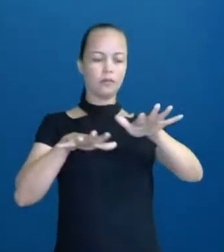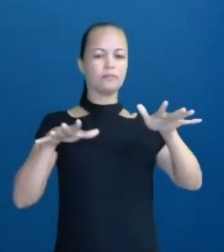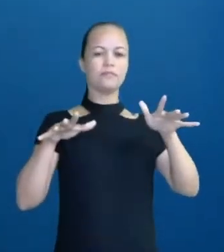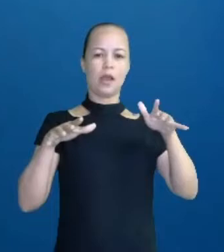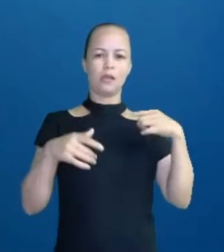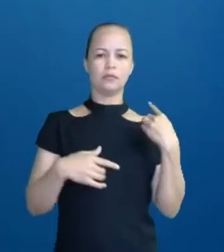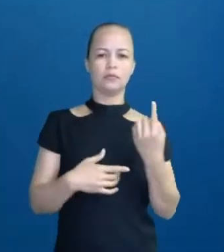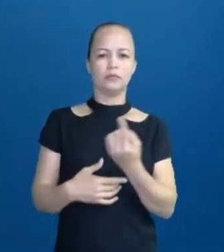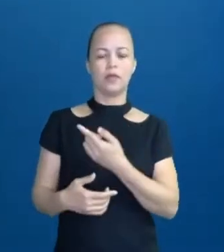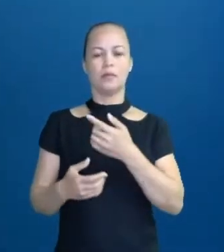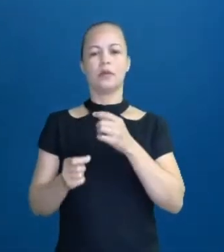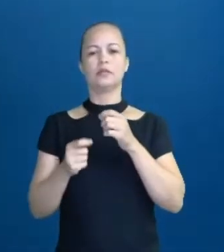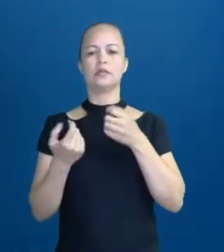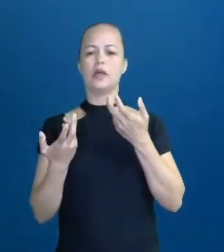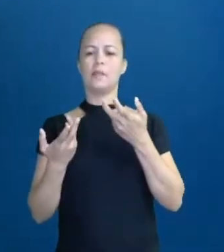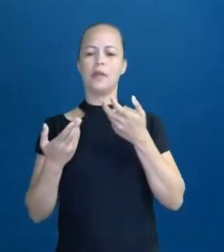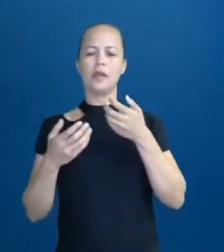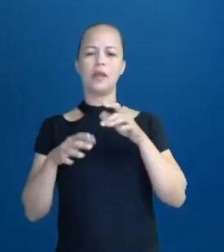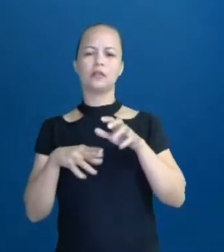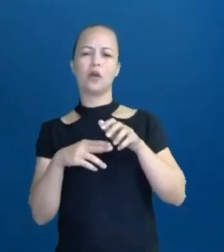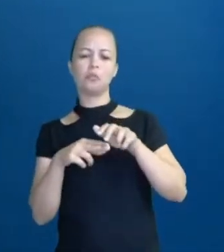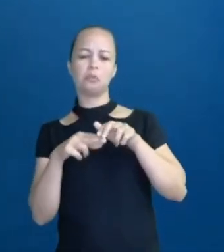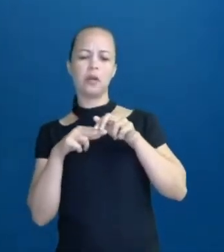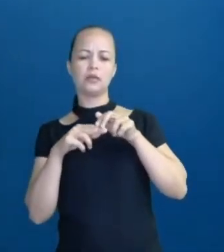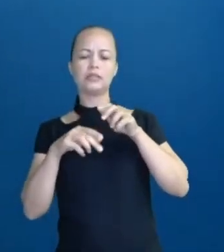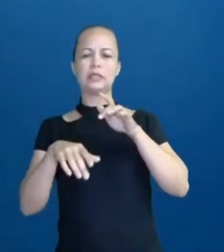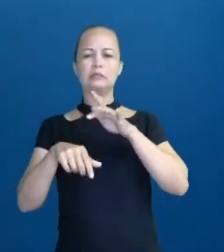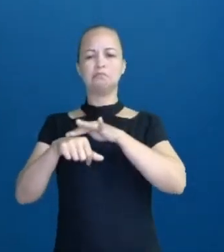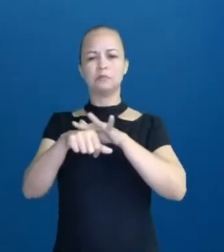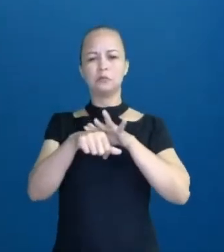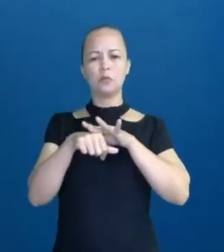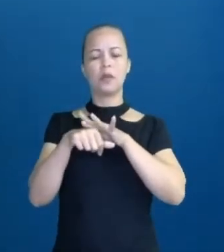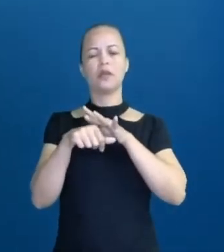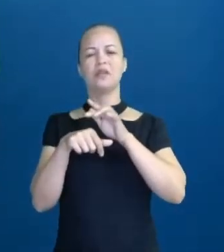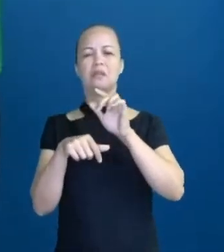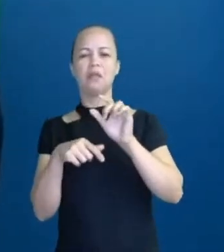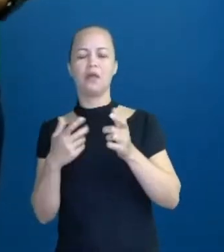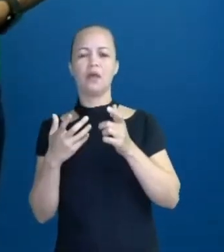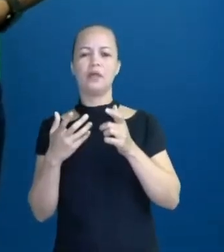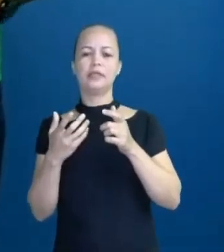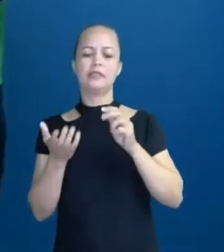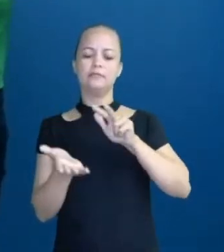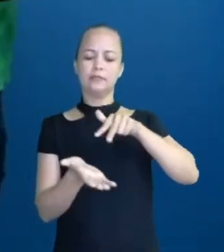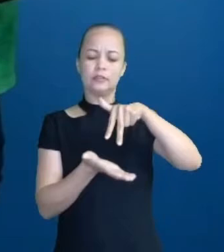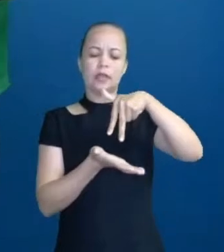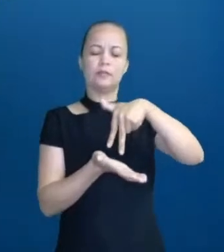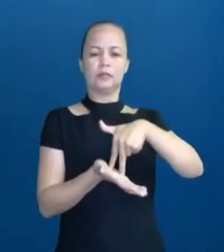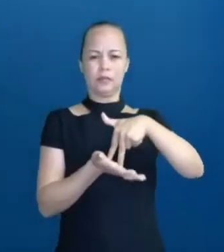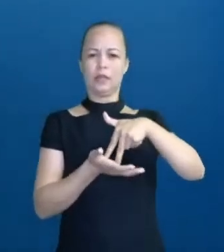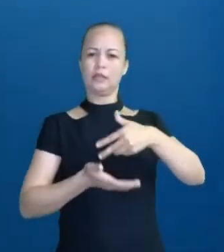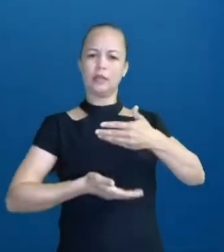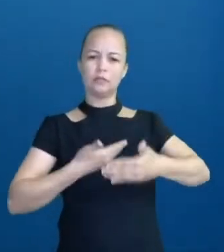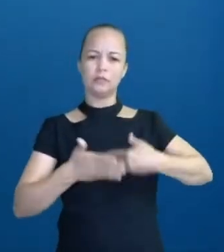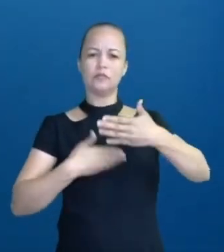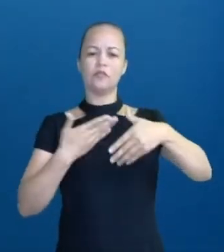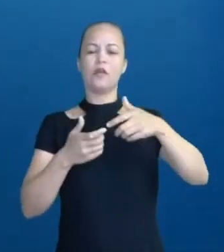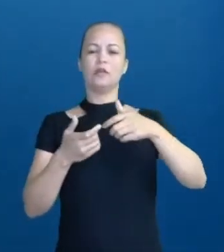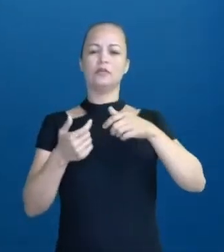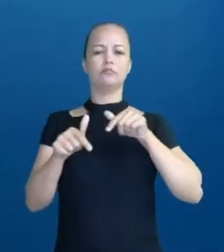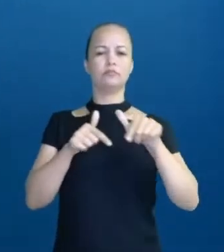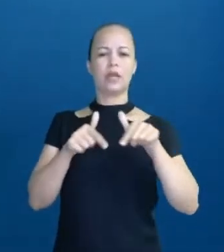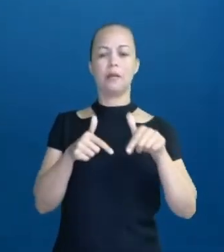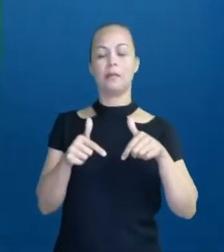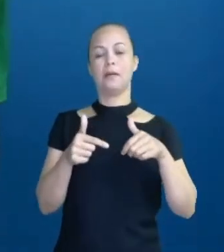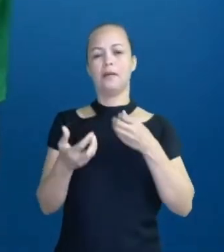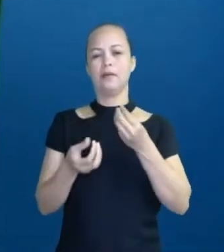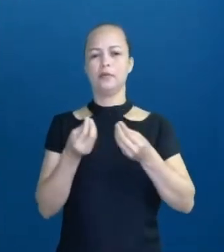que apenas a ausência de doença, do que apenas a gente considerar que estarmos de pé, estarmos desenvolvendo nossas atividades, a gente